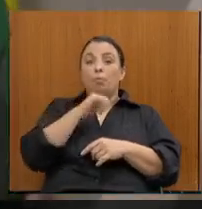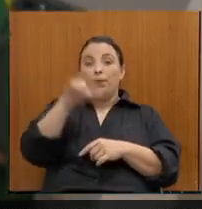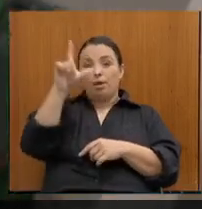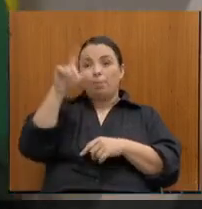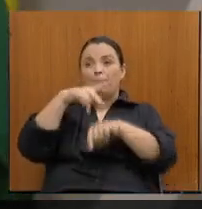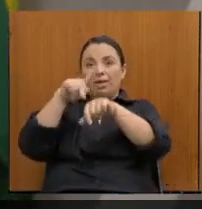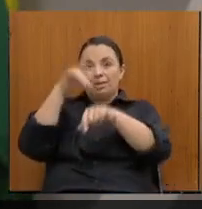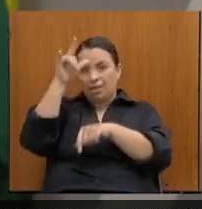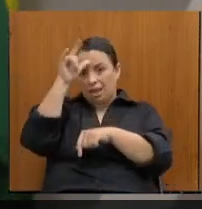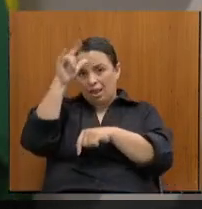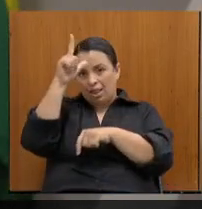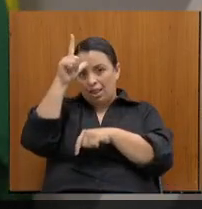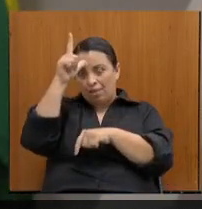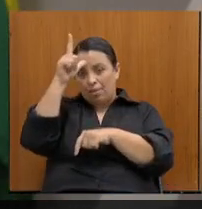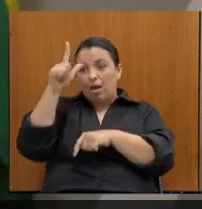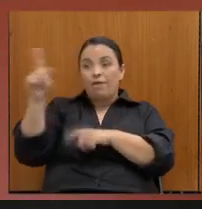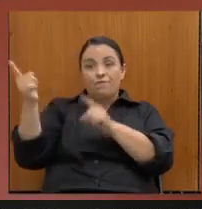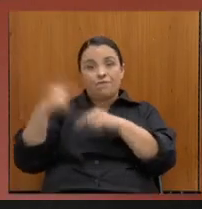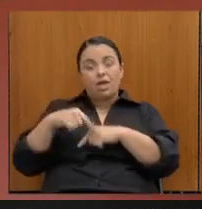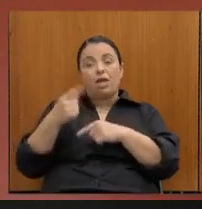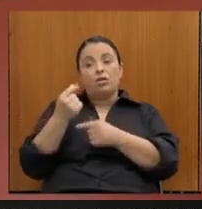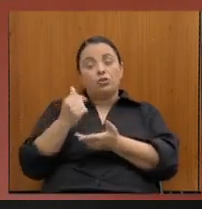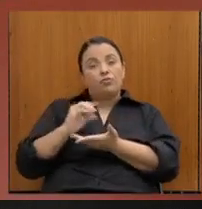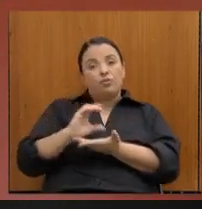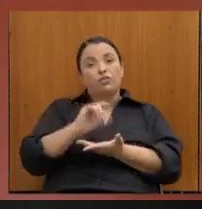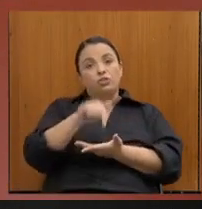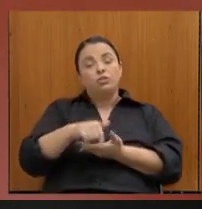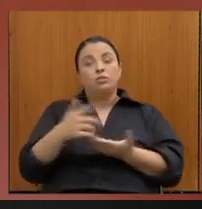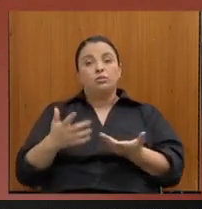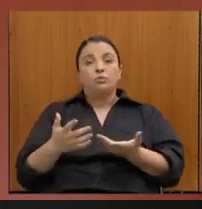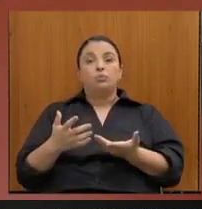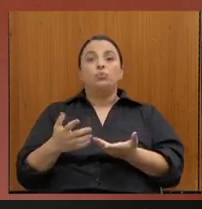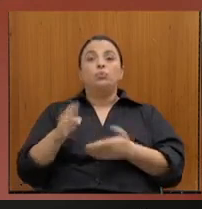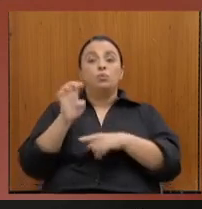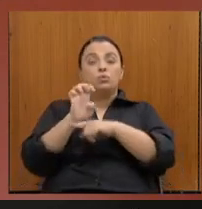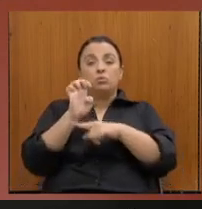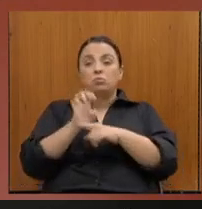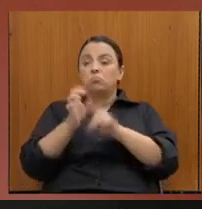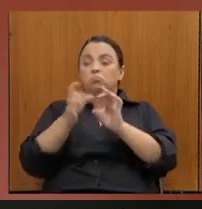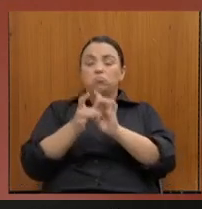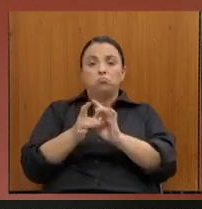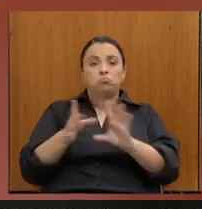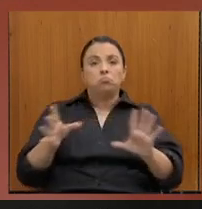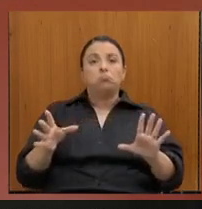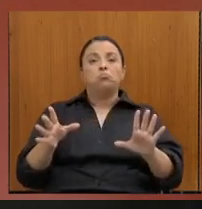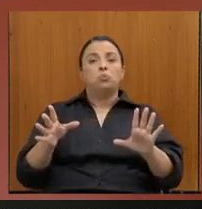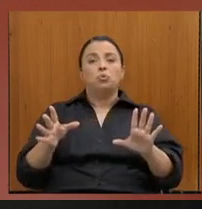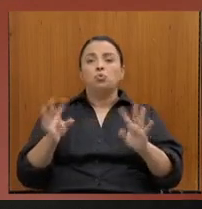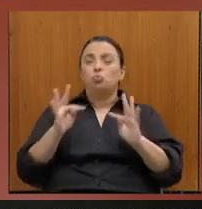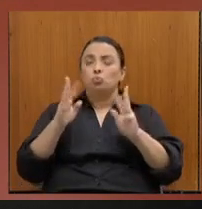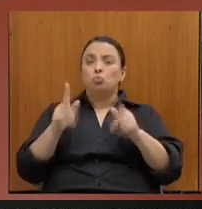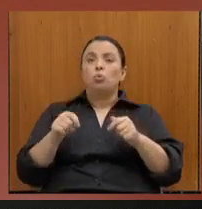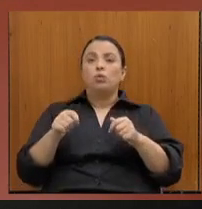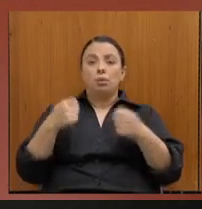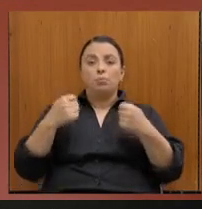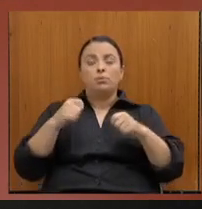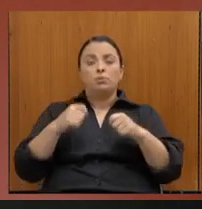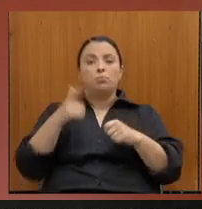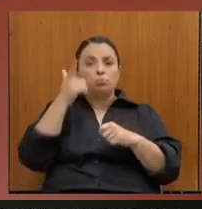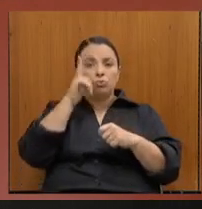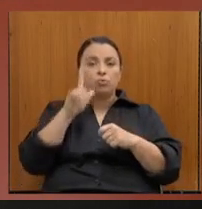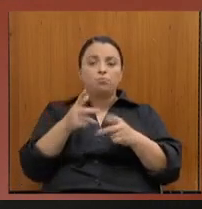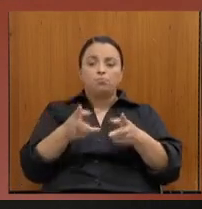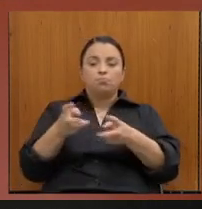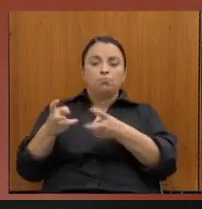nenhuma no mercado e o estado da todas as condições de exatamente para falar aí Tá bom é só isso muito obrigado